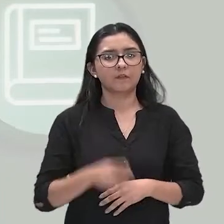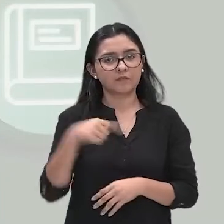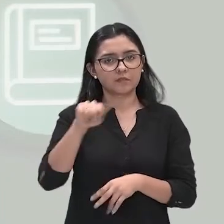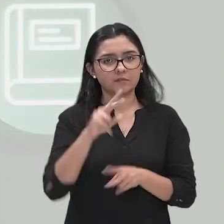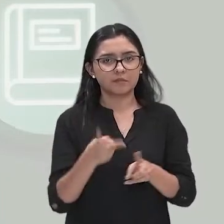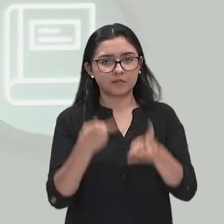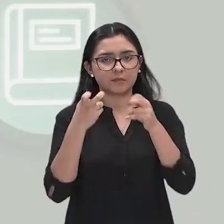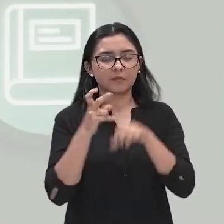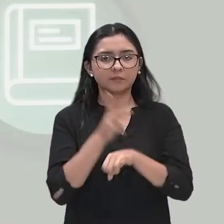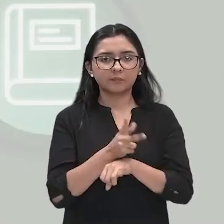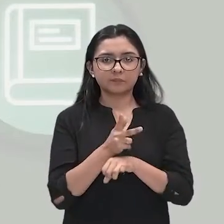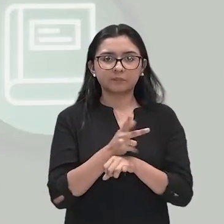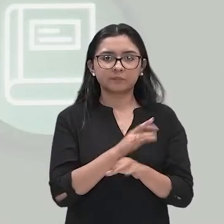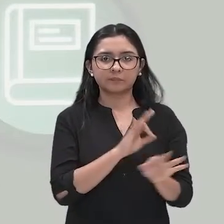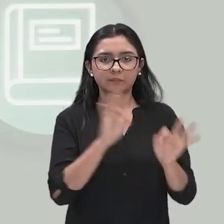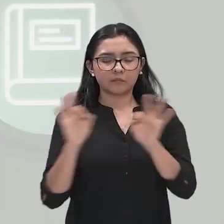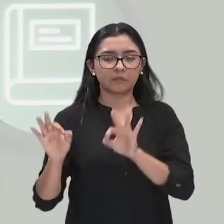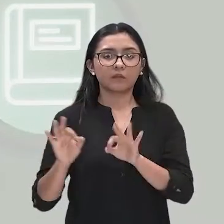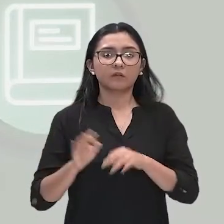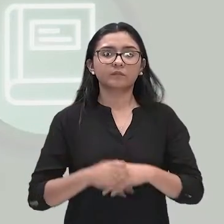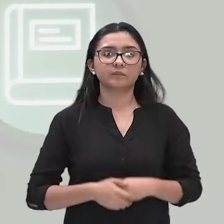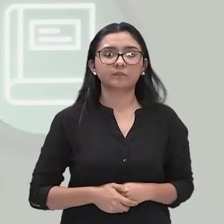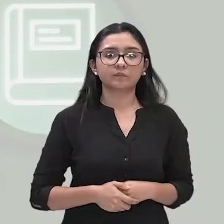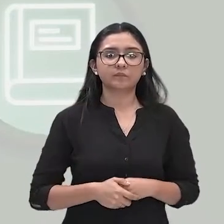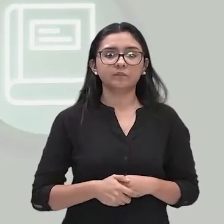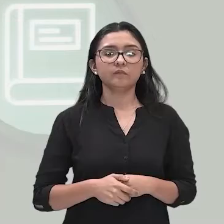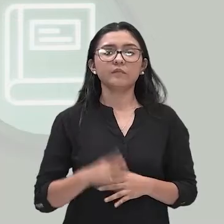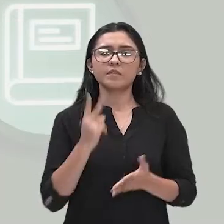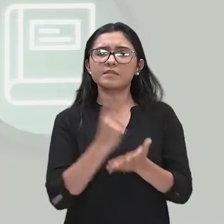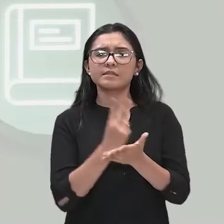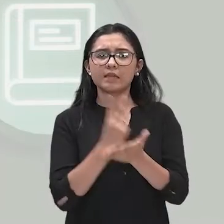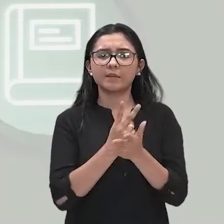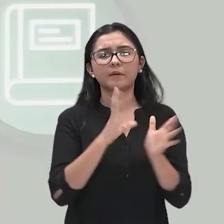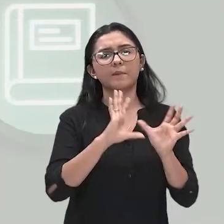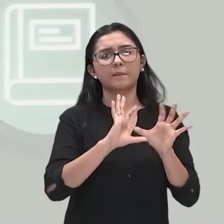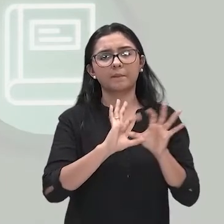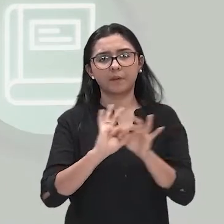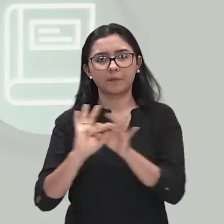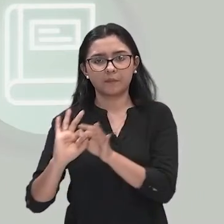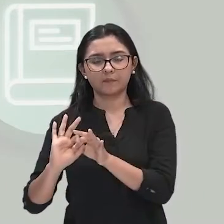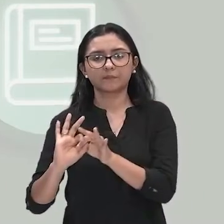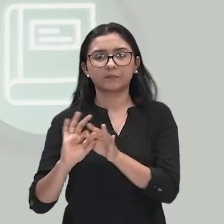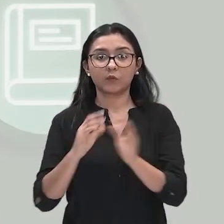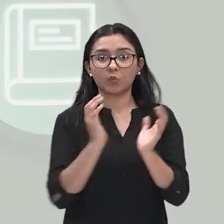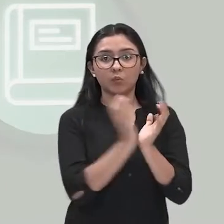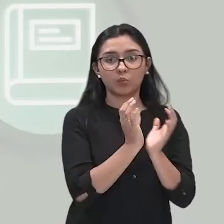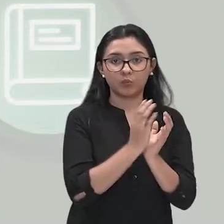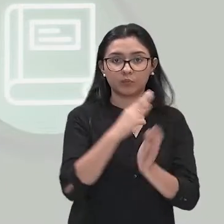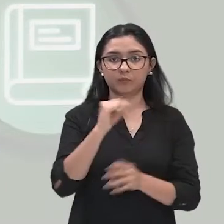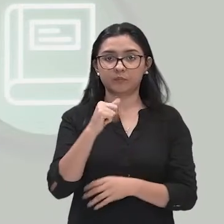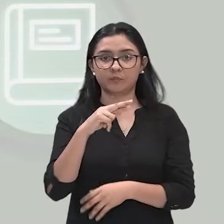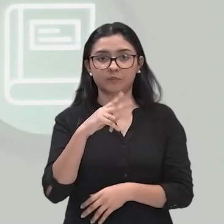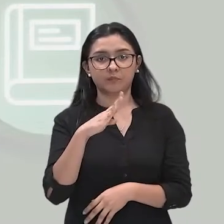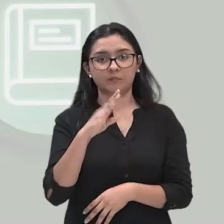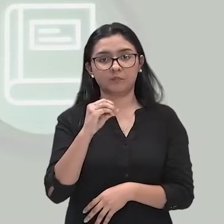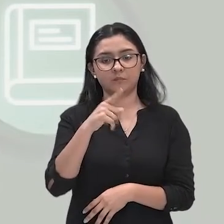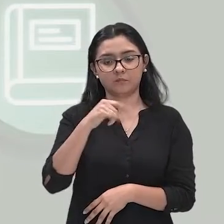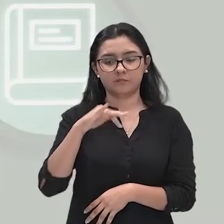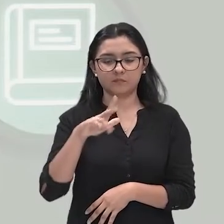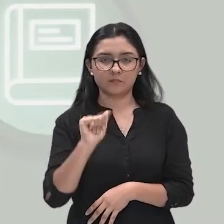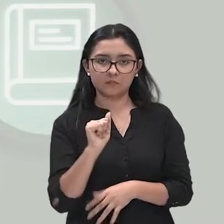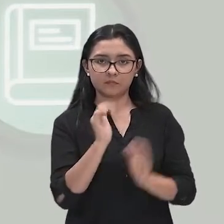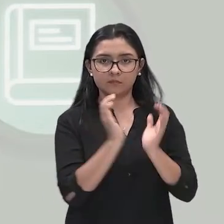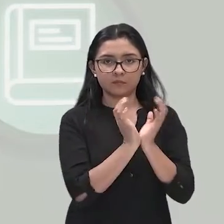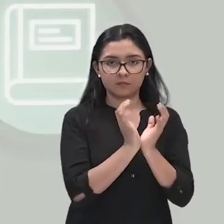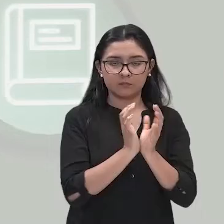aí na animação, né? Então, vai sempre conectar a carboxila de um aminoácido, né, o grupo carboxila